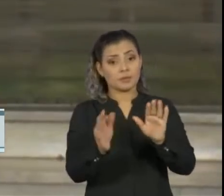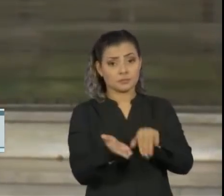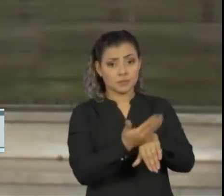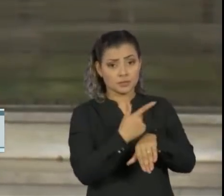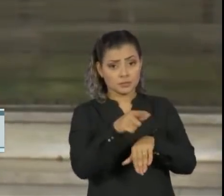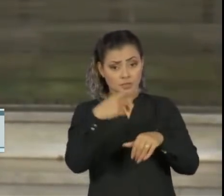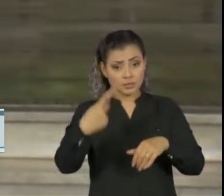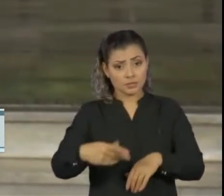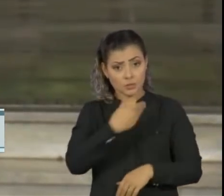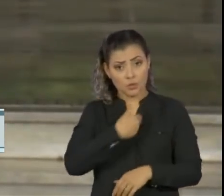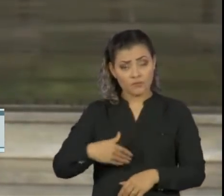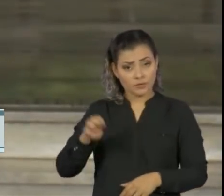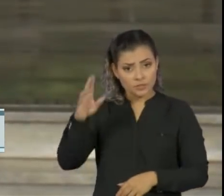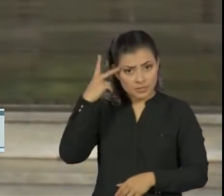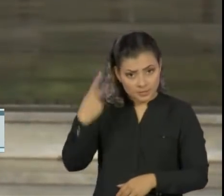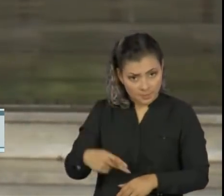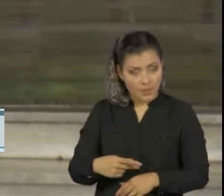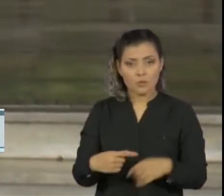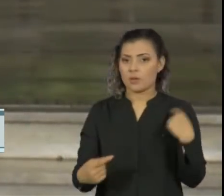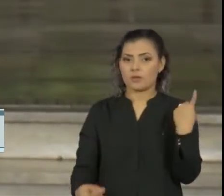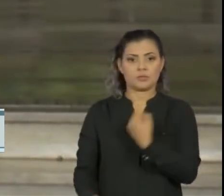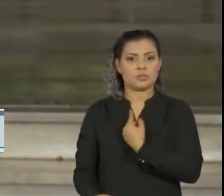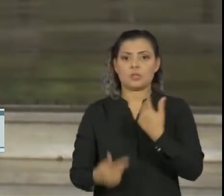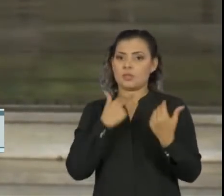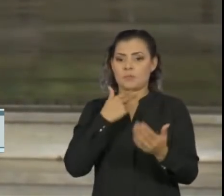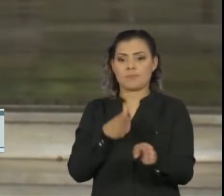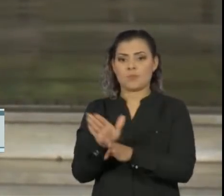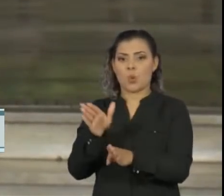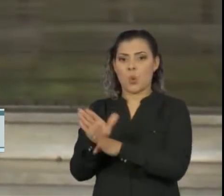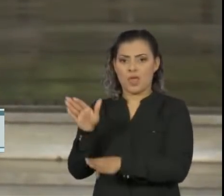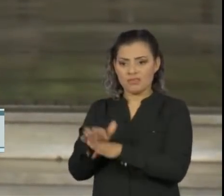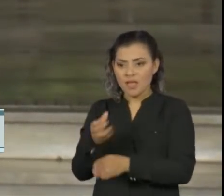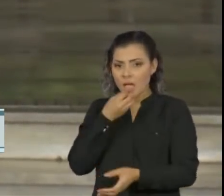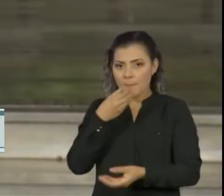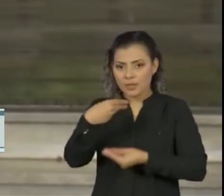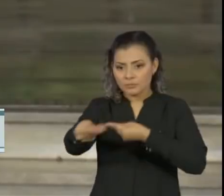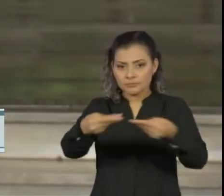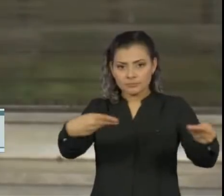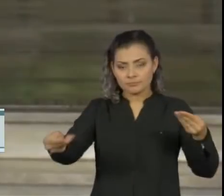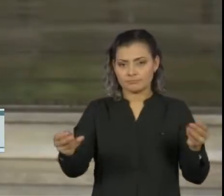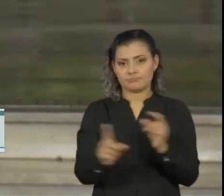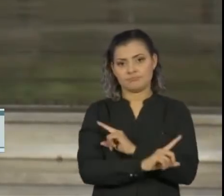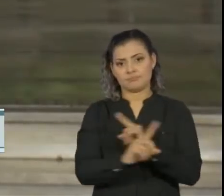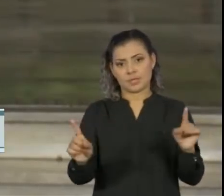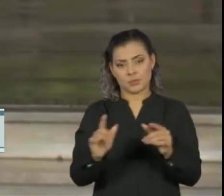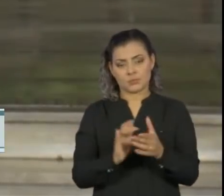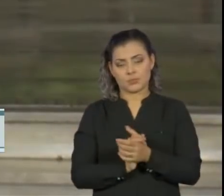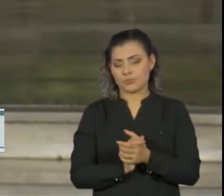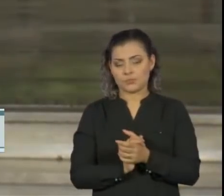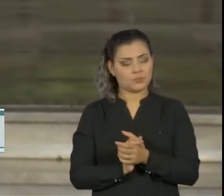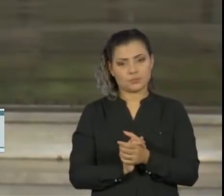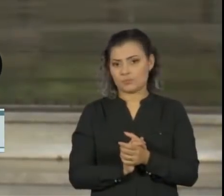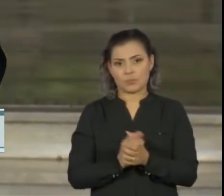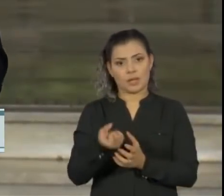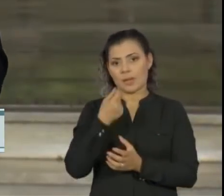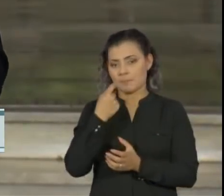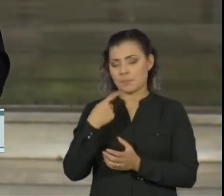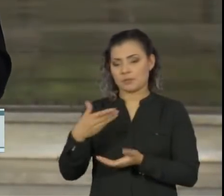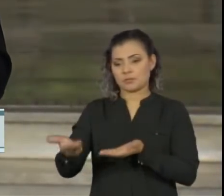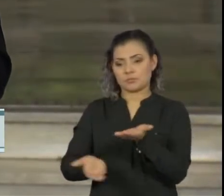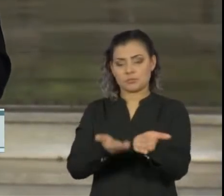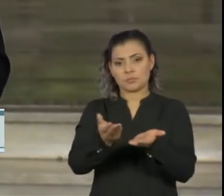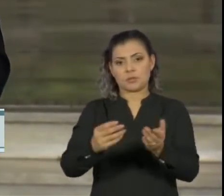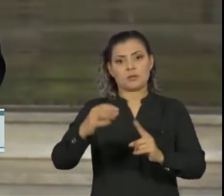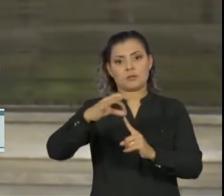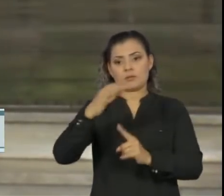que aqui no governo do Estado de São Paulo não haverá recomendação de distribuição indiscriminada da cloroquina nos